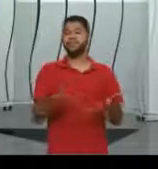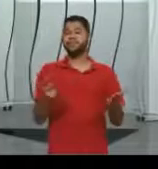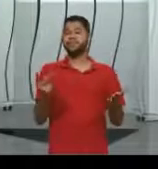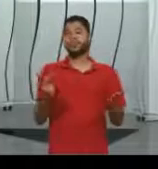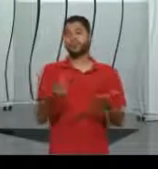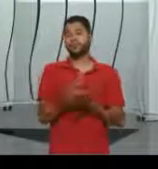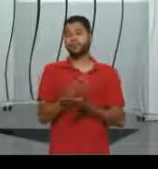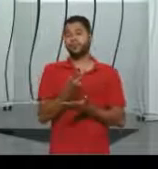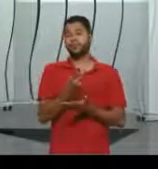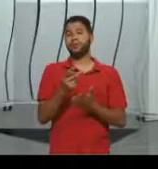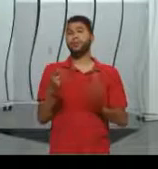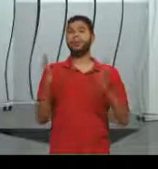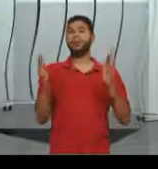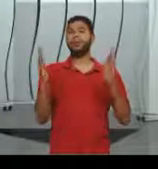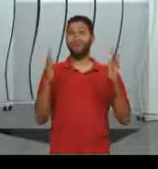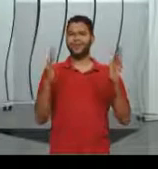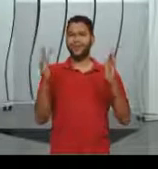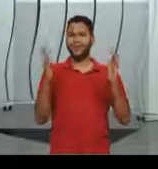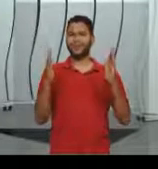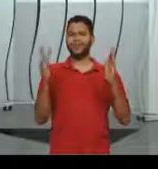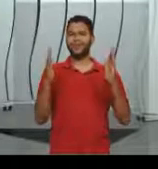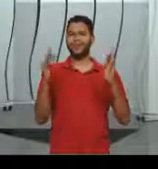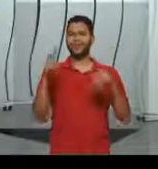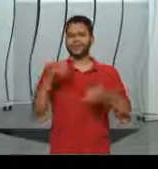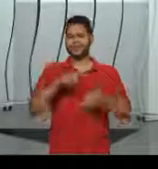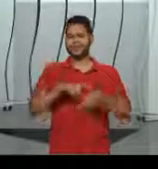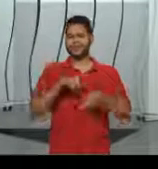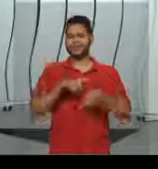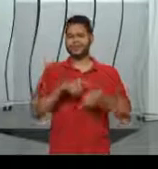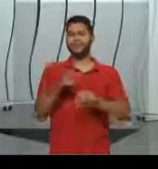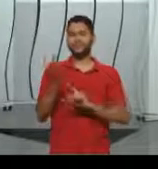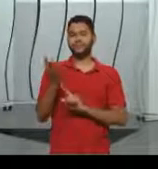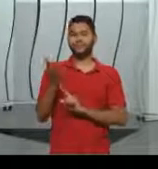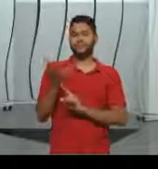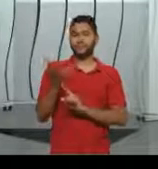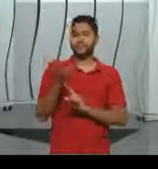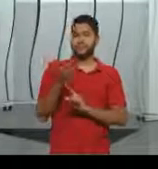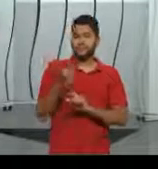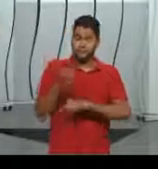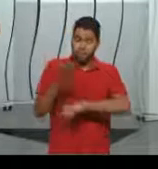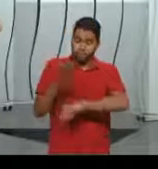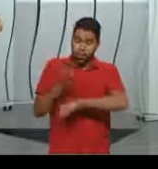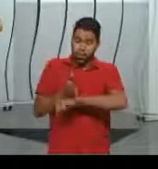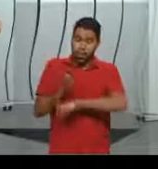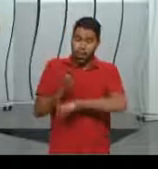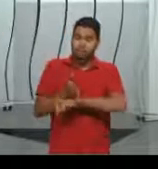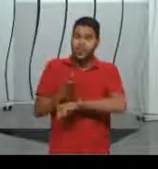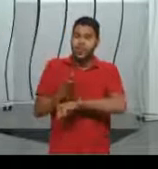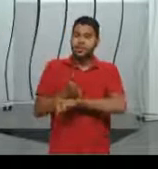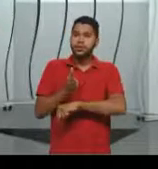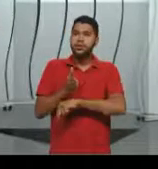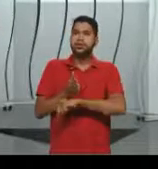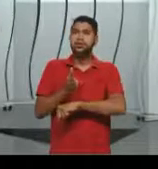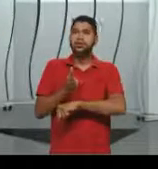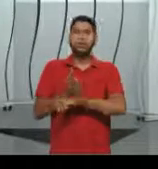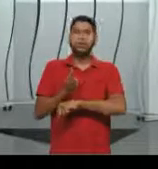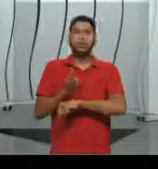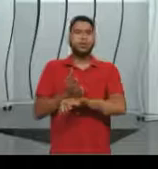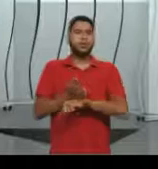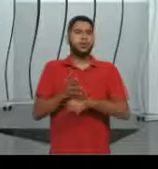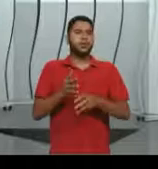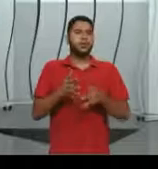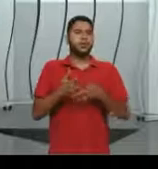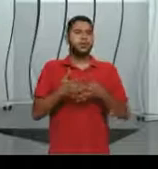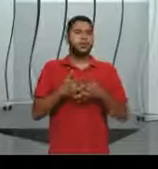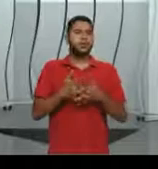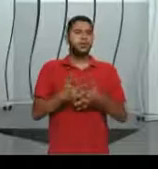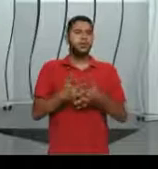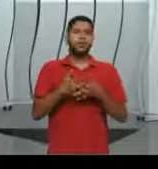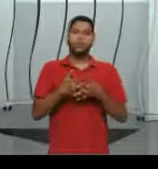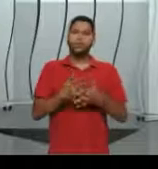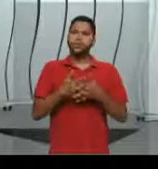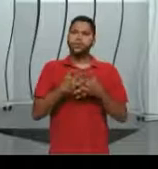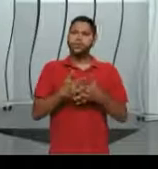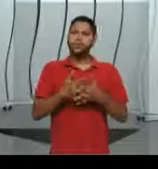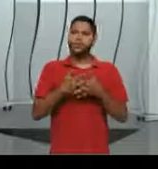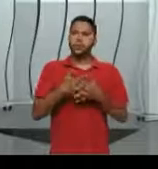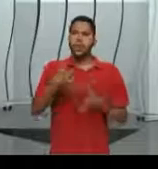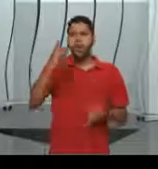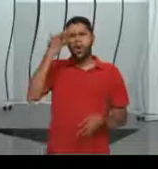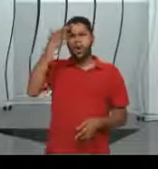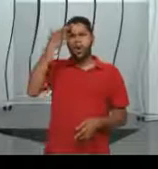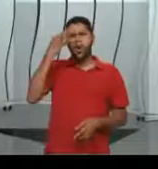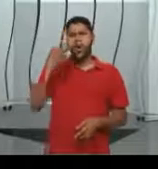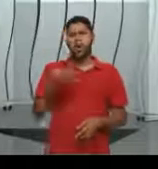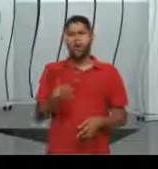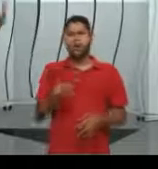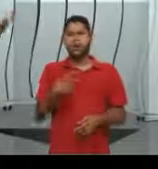acontecer aqui nesse período da arte. O modernismo ele estava ficando muito complicado para a compreensão, já que as